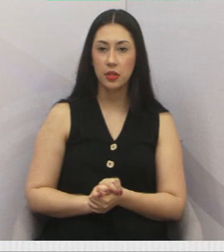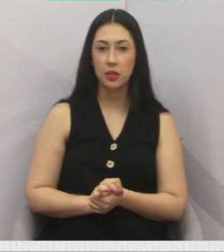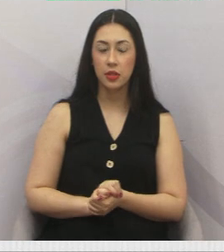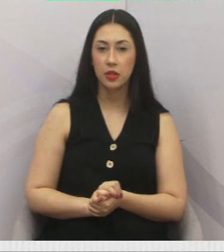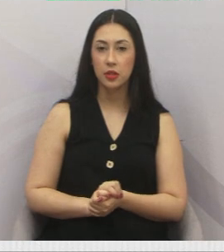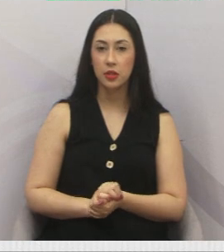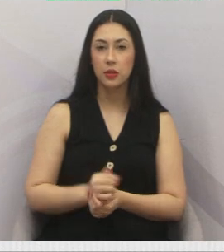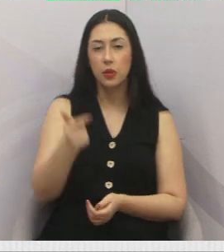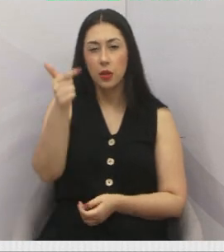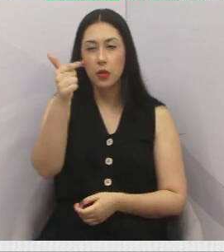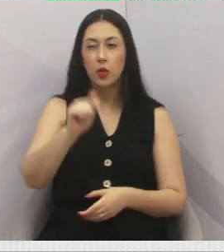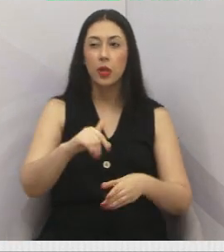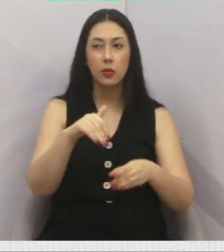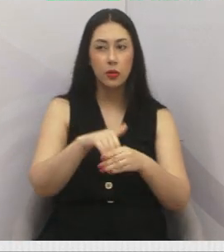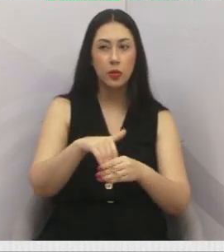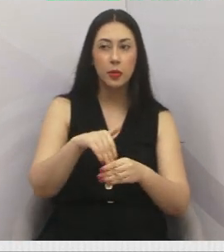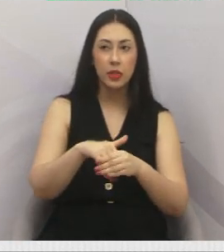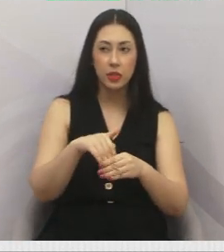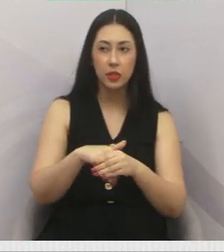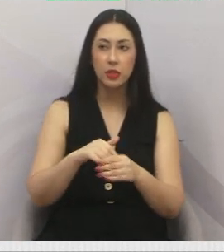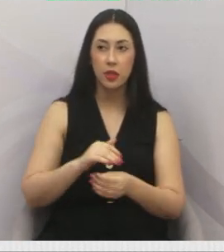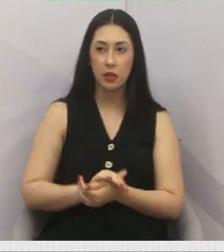voto.